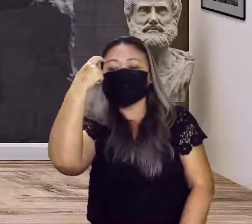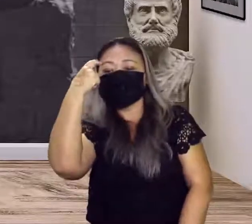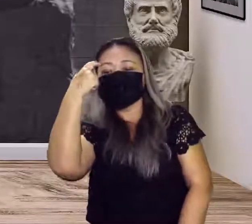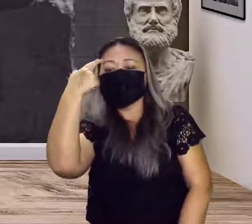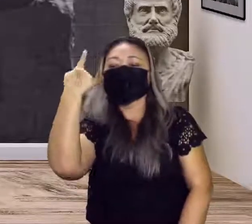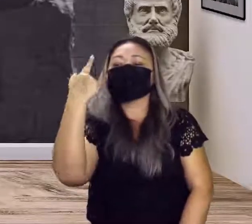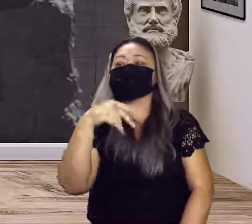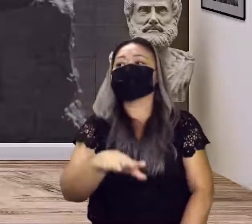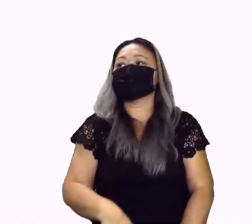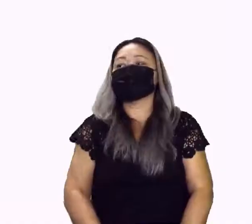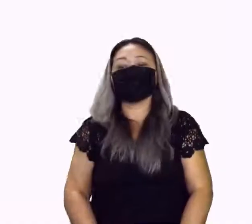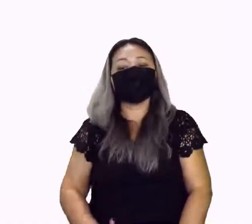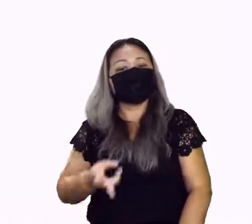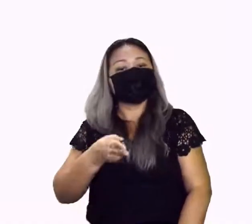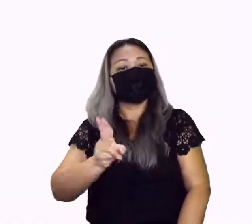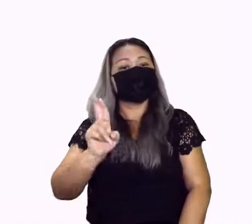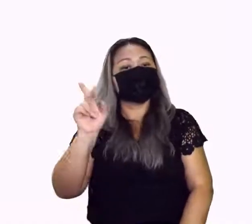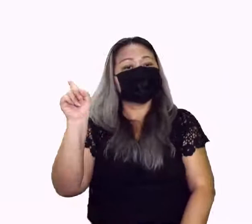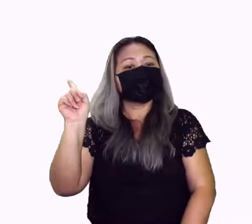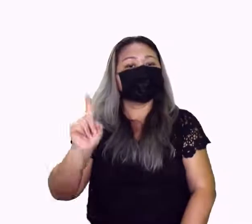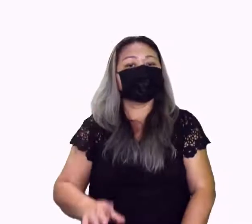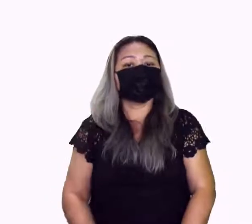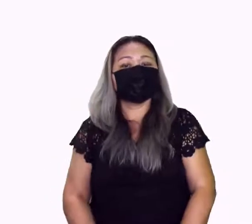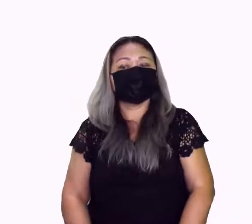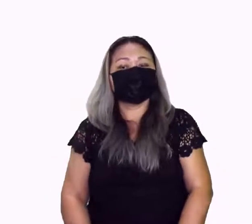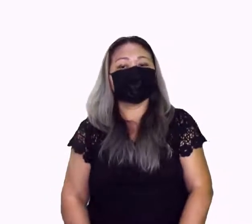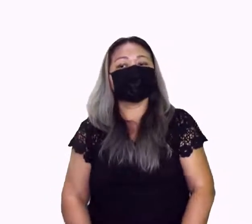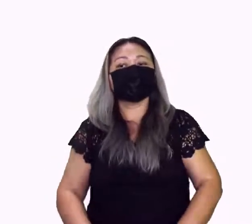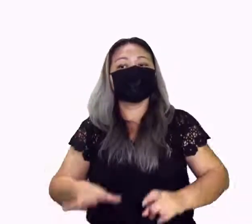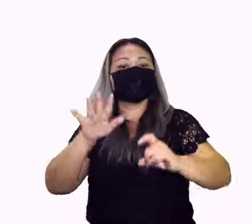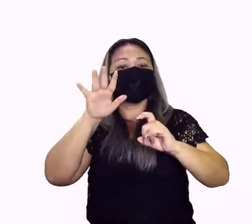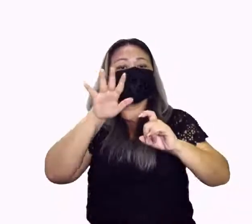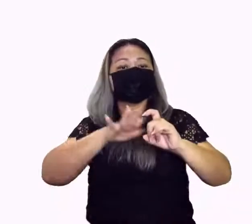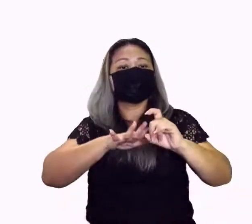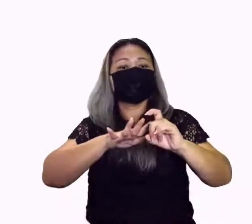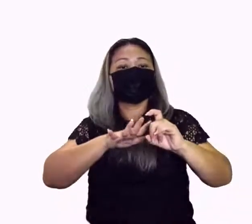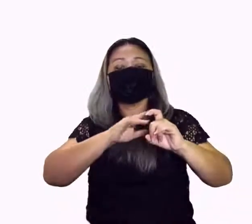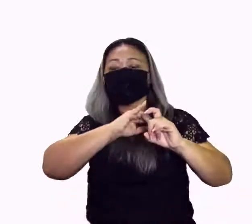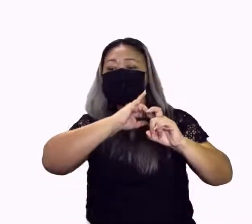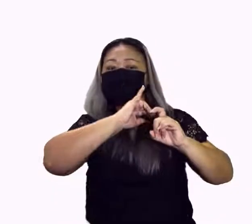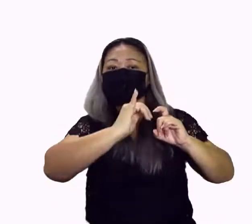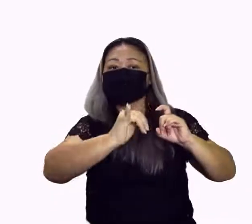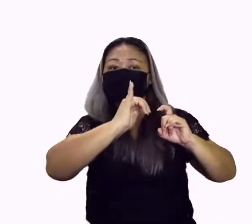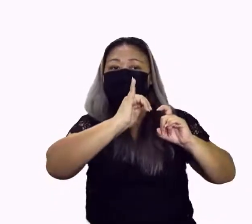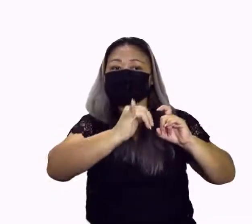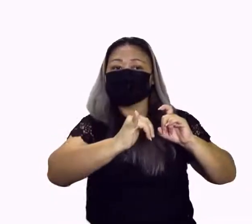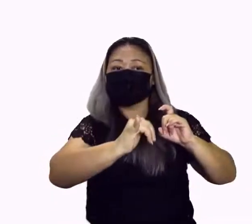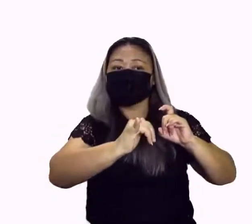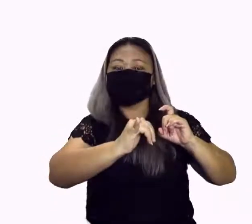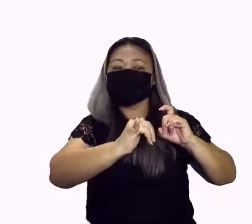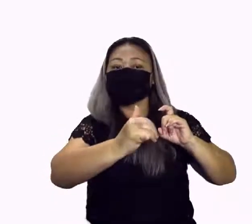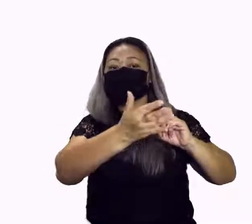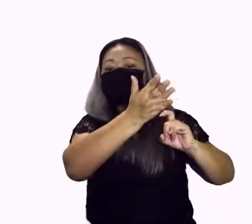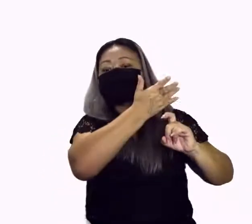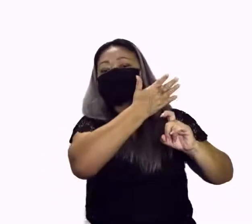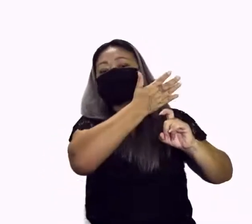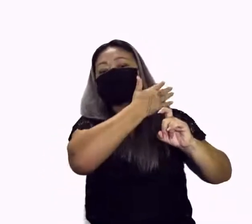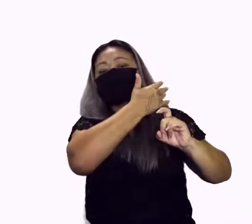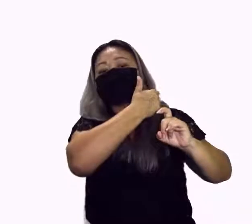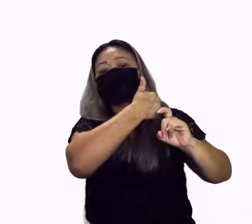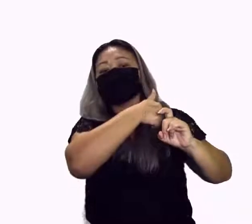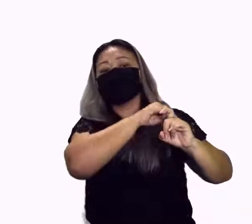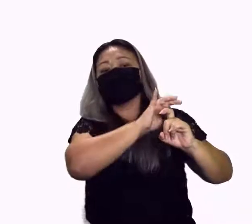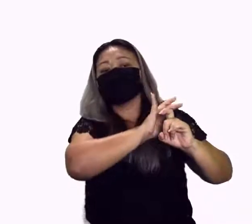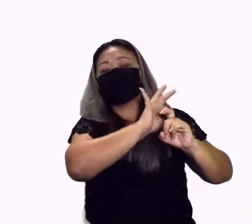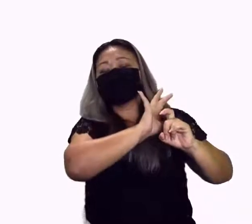reflexão. Vamos lá, continuando a lei. O mito narra as coisas como era no passado,